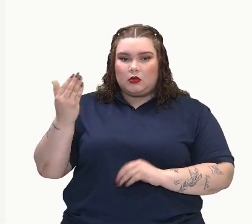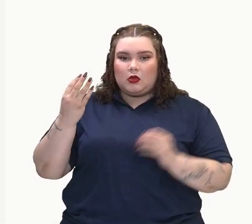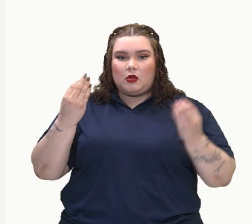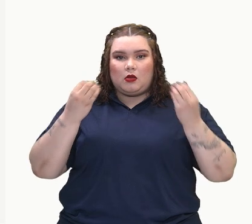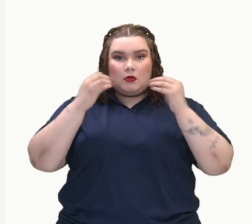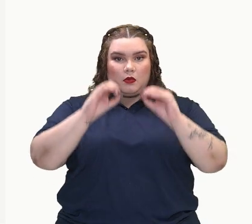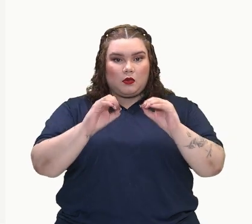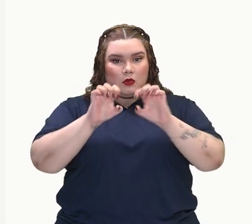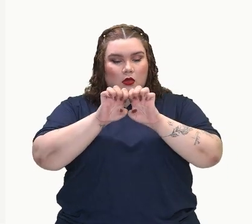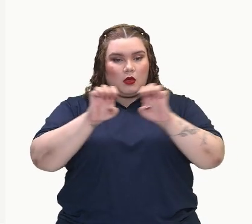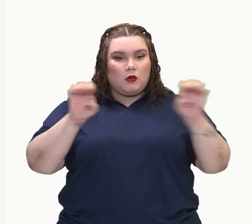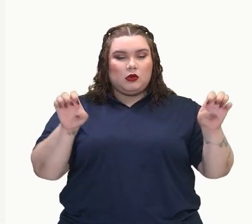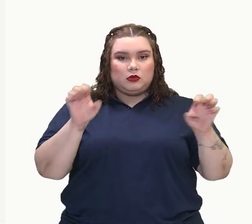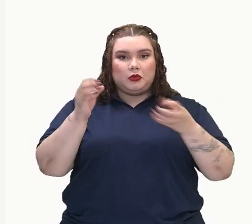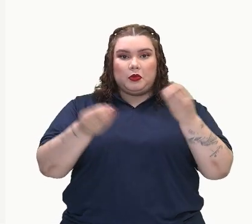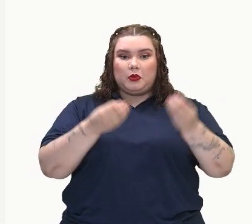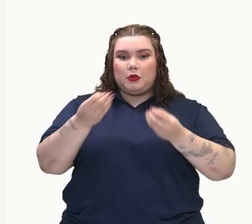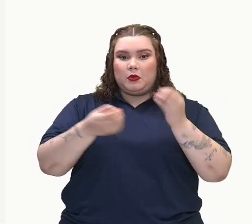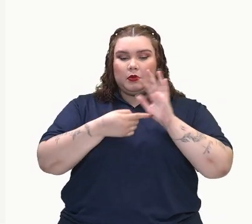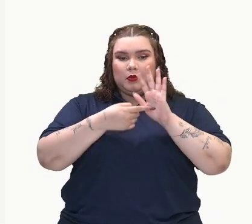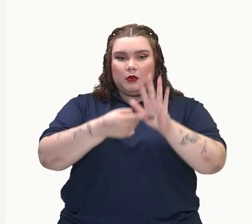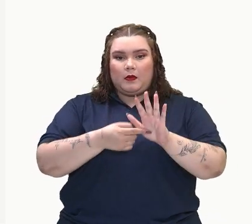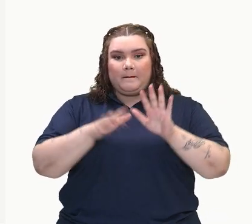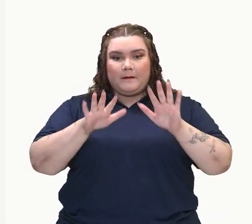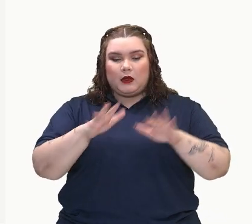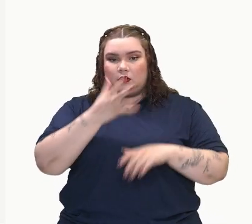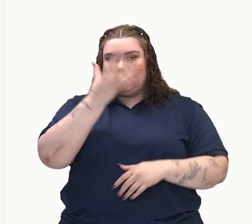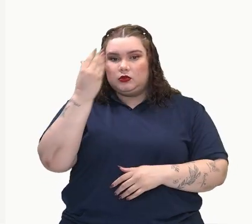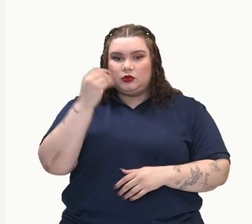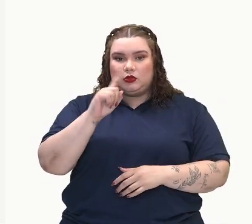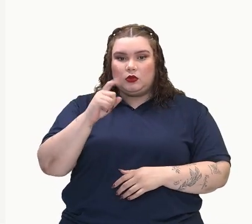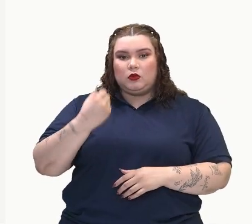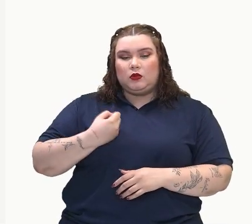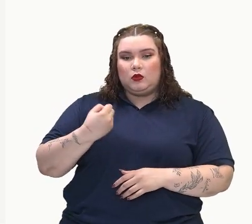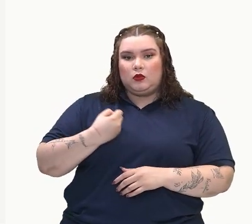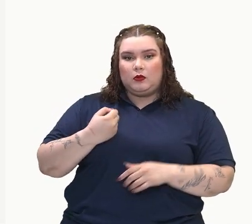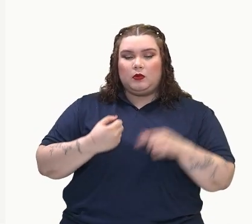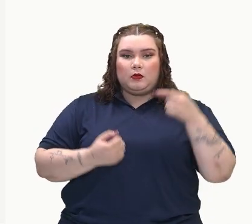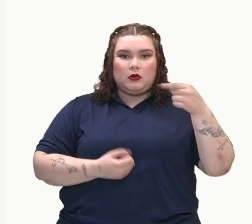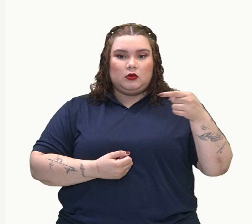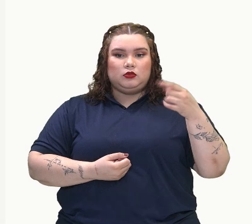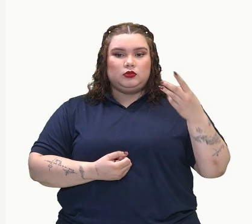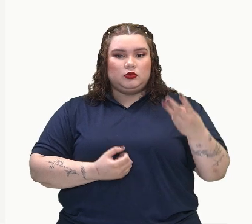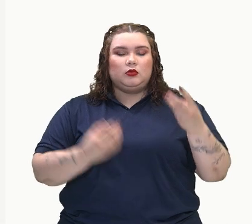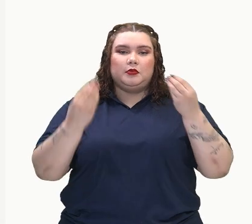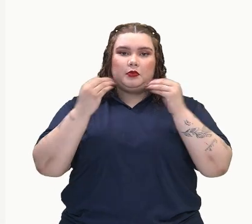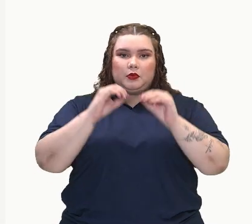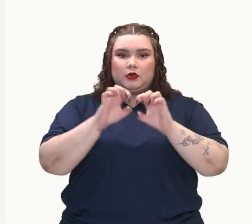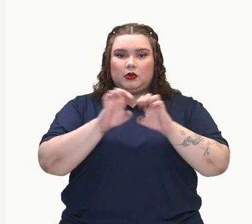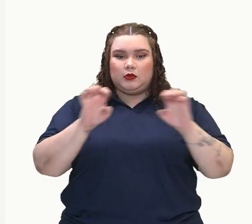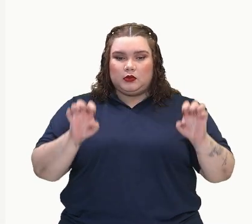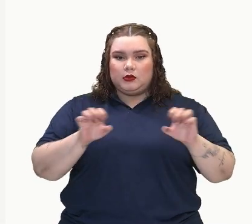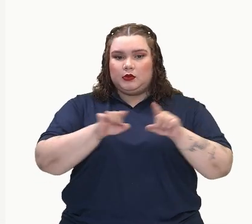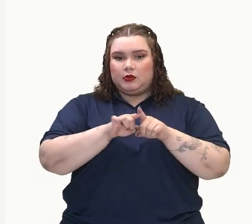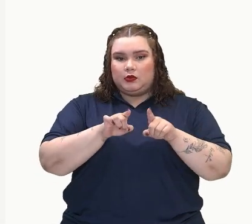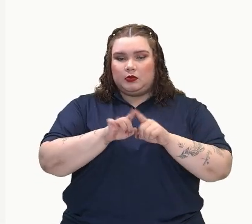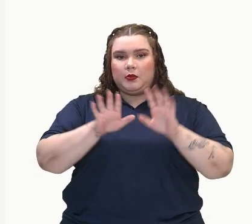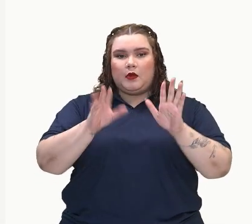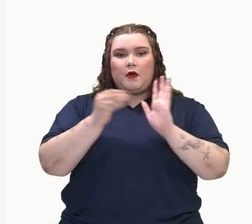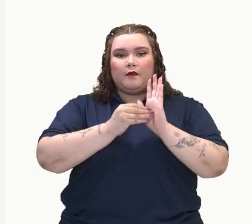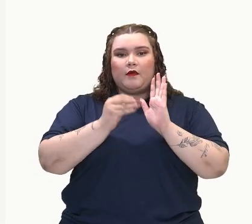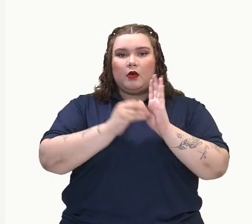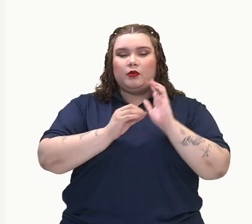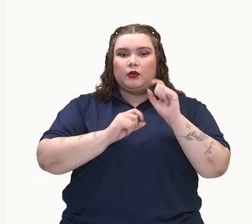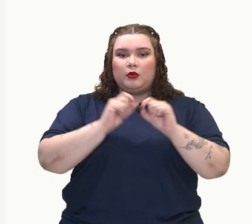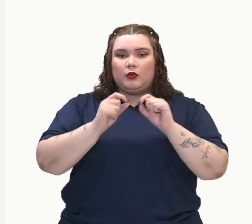Tá aqui ele, ó. Só que eu não posso esquecer do termo independente. Quem é o termo independente? Menos 3. O que está faltando aqui para nós chegarmos à